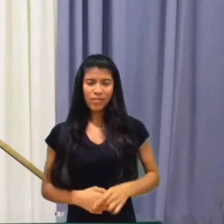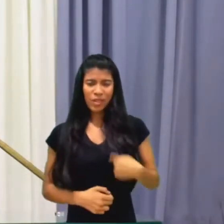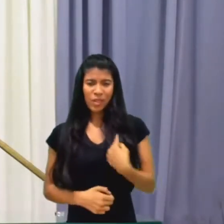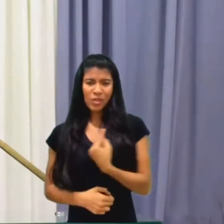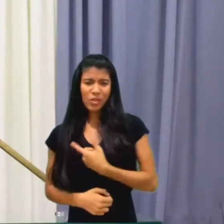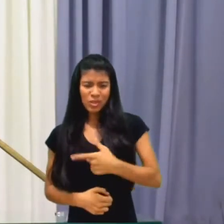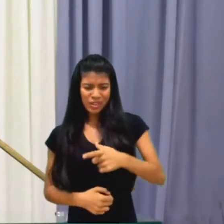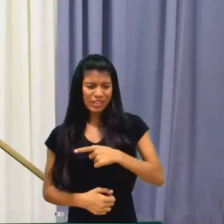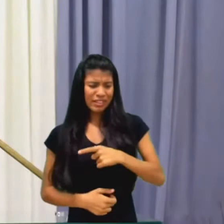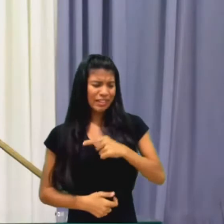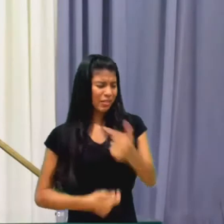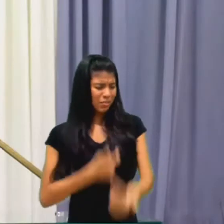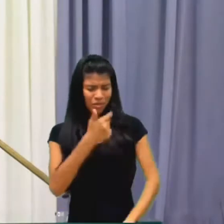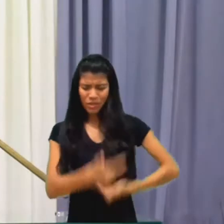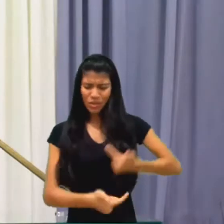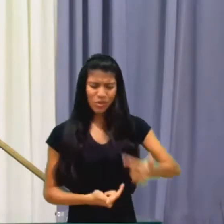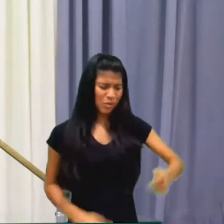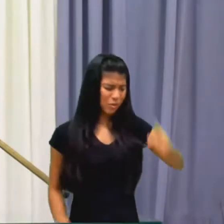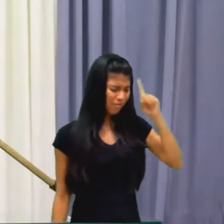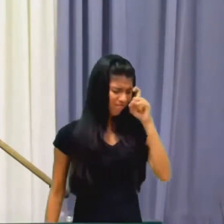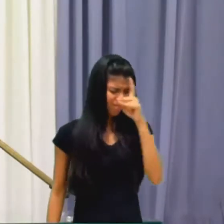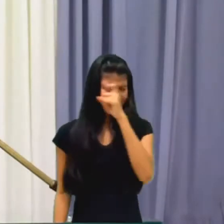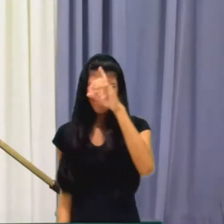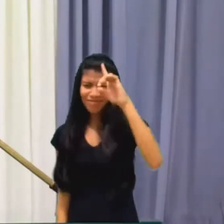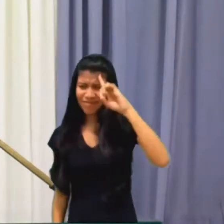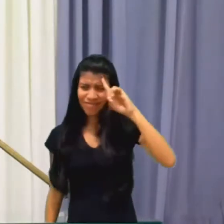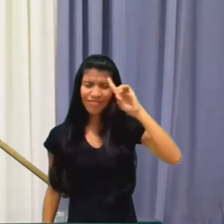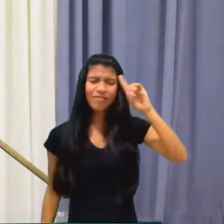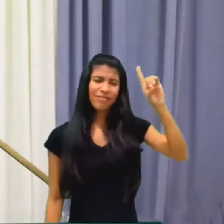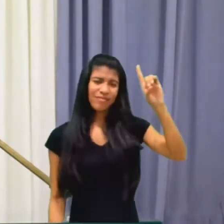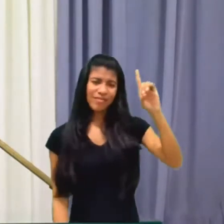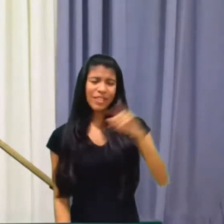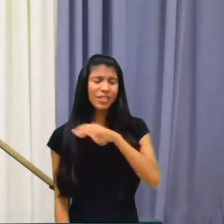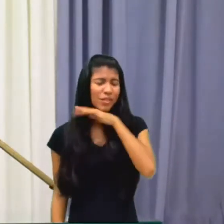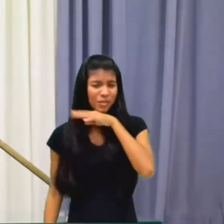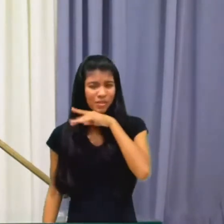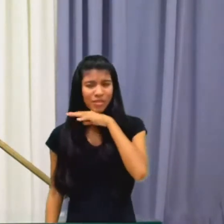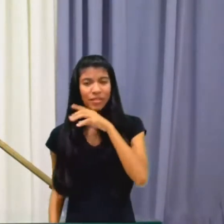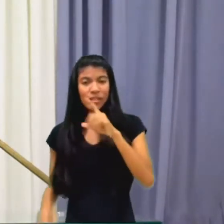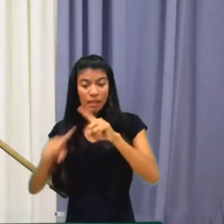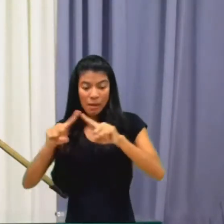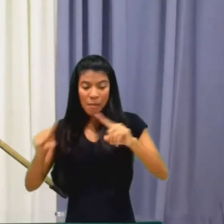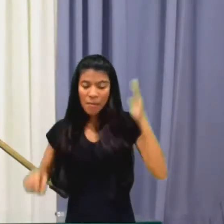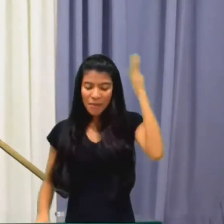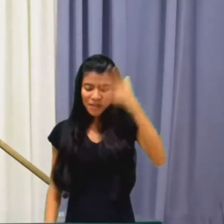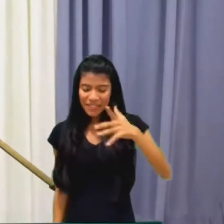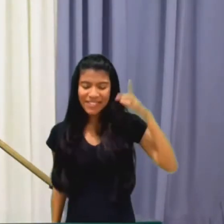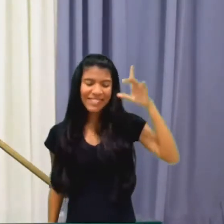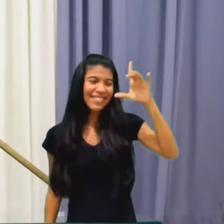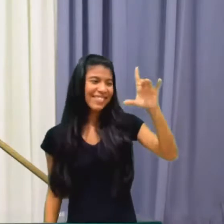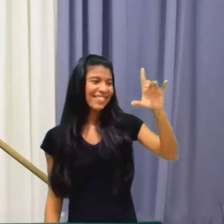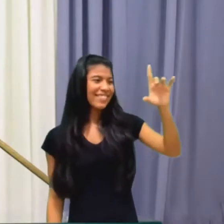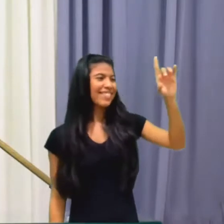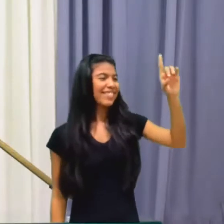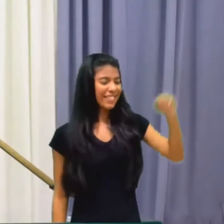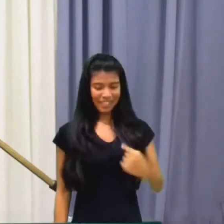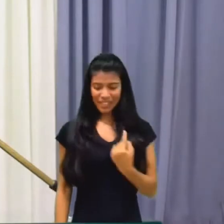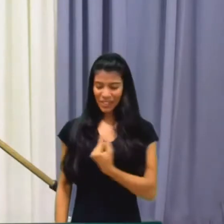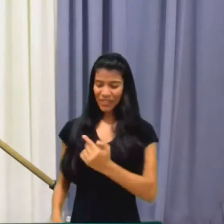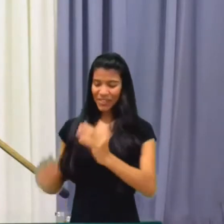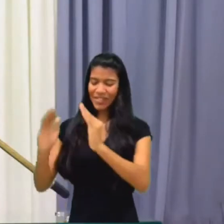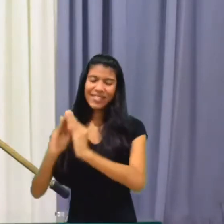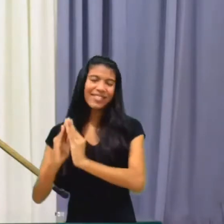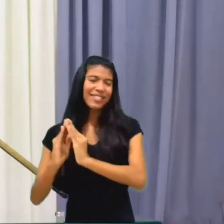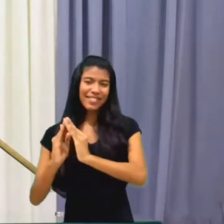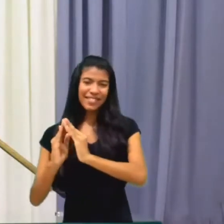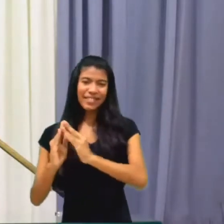dificuldades, estamos enfrentando dias difíceis, mas a presença de Deus em nossa casa, a presença